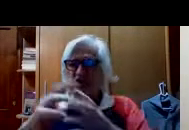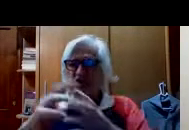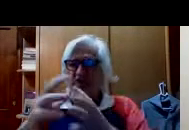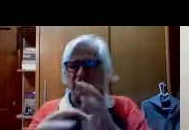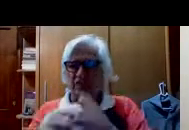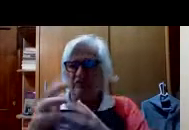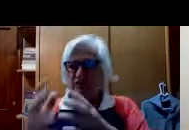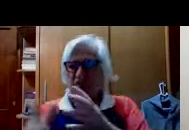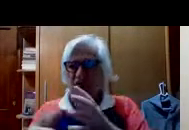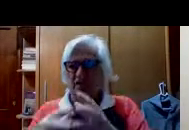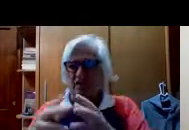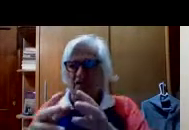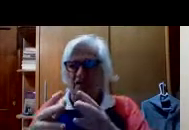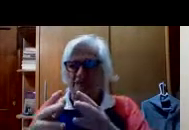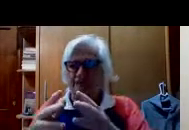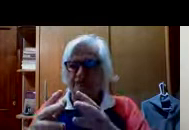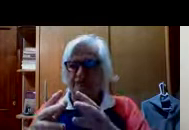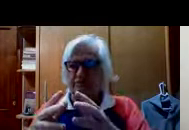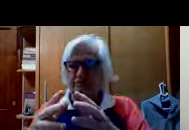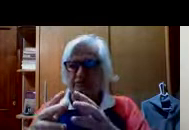esse arranjo que